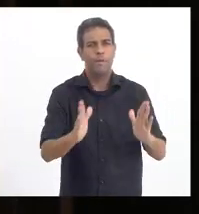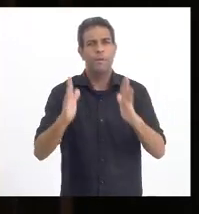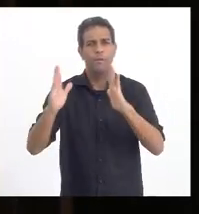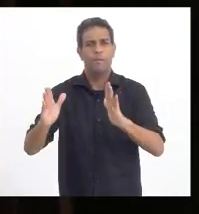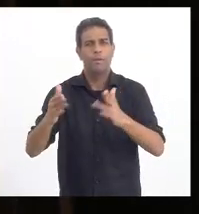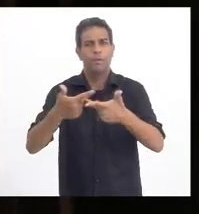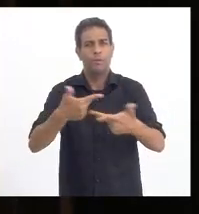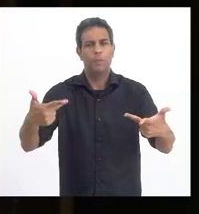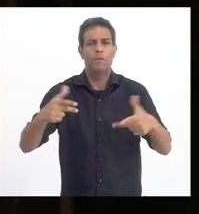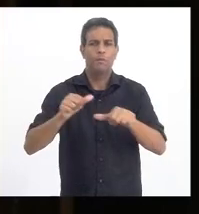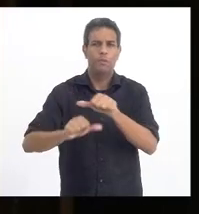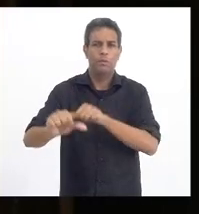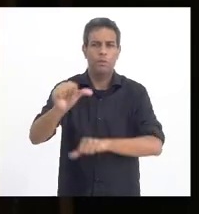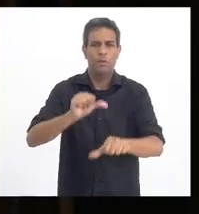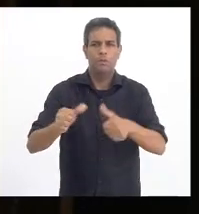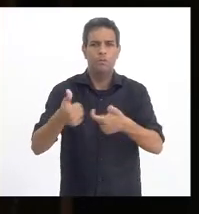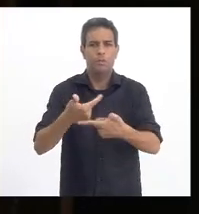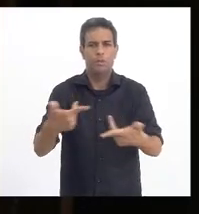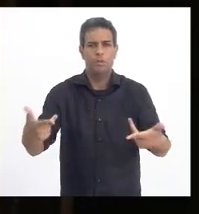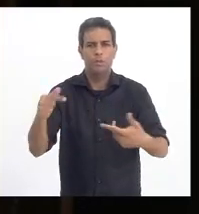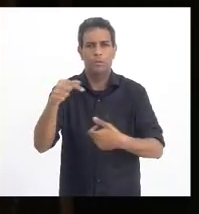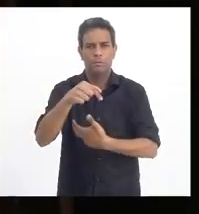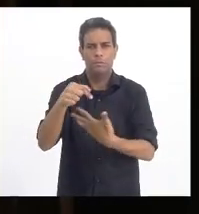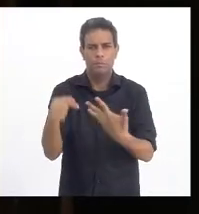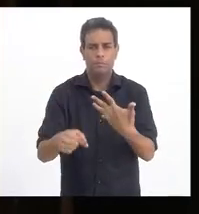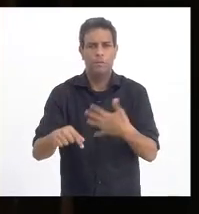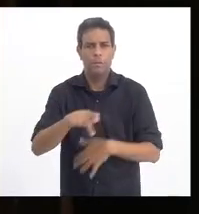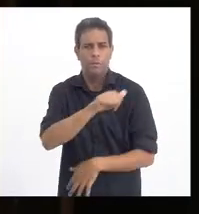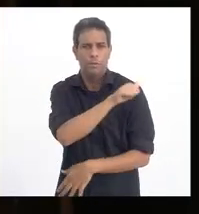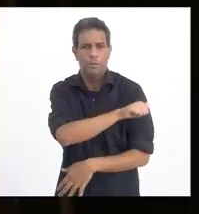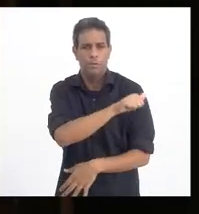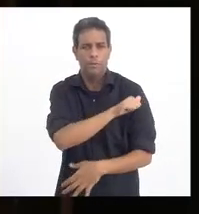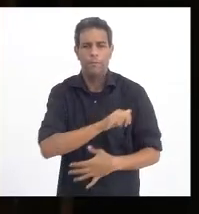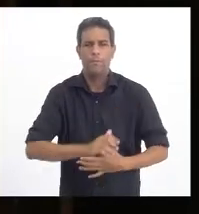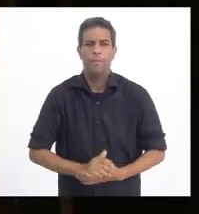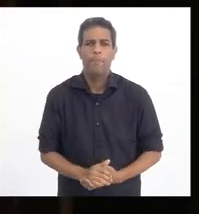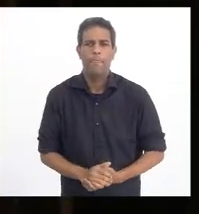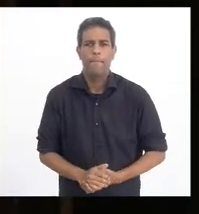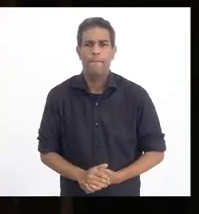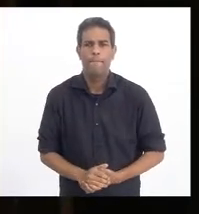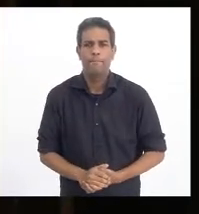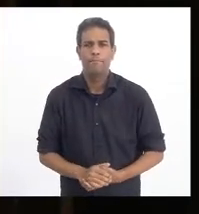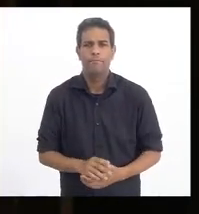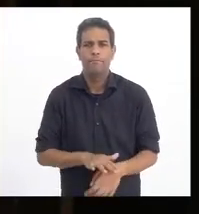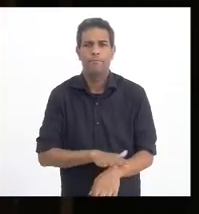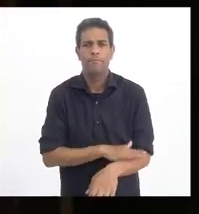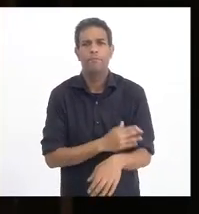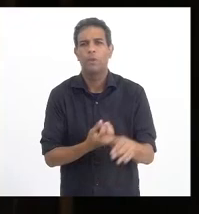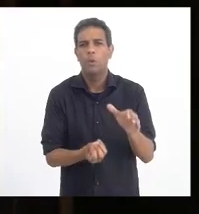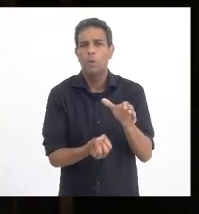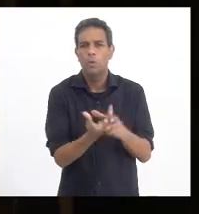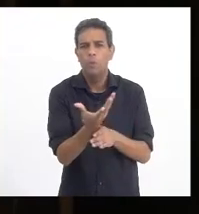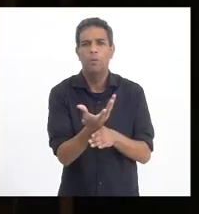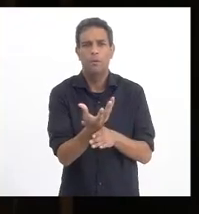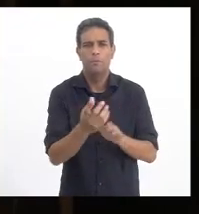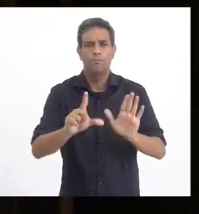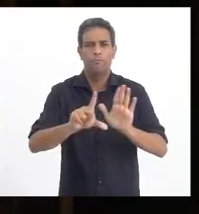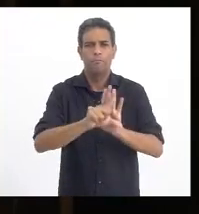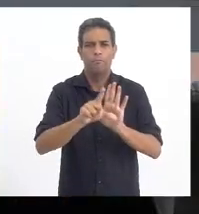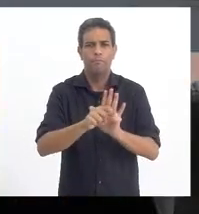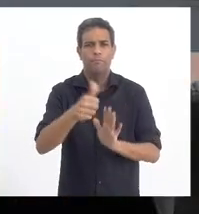de recuperação fiscal que o estado através pois bem é ele é surge da obrigatoriedade da